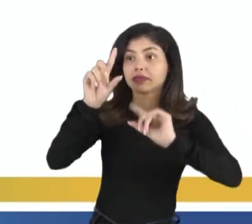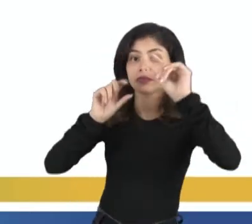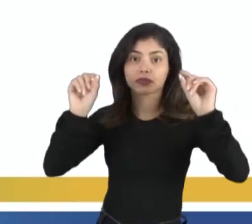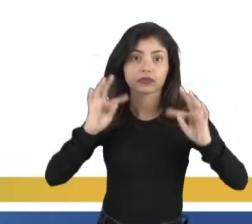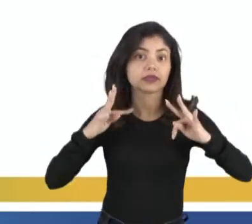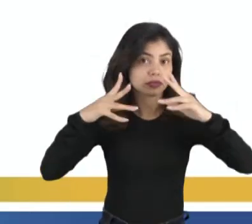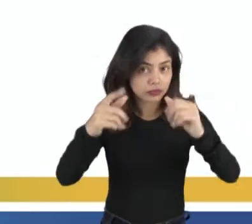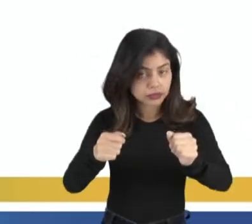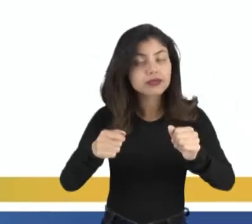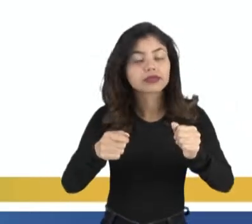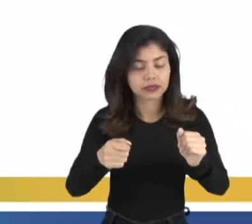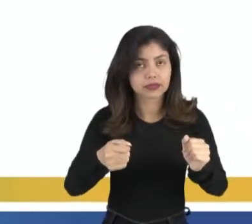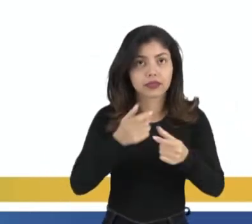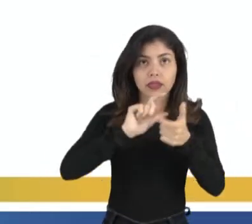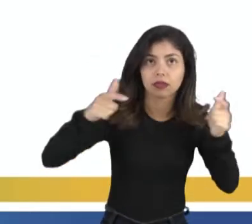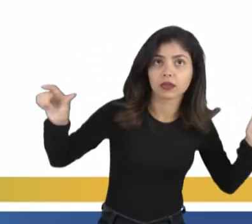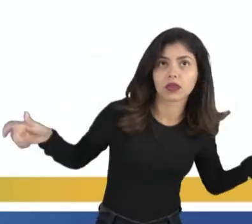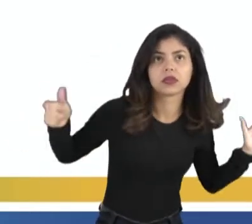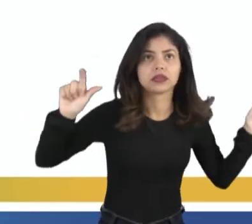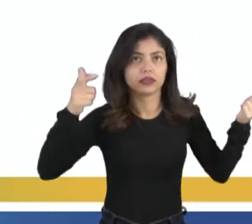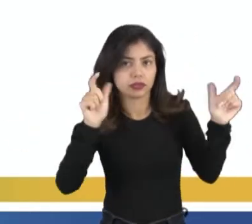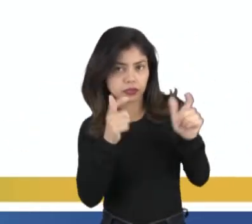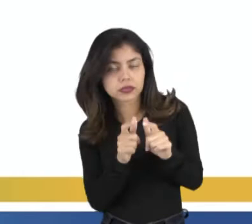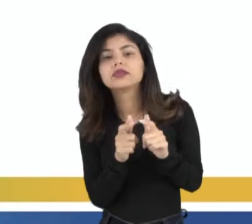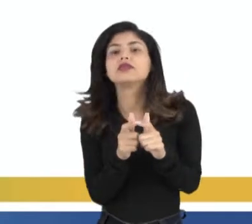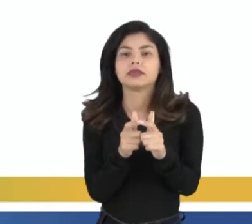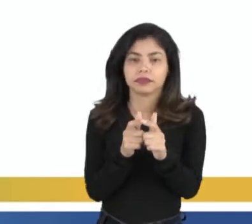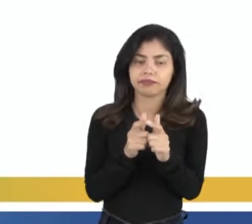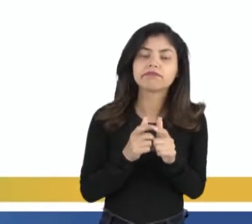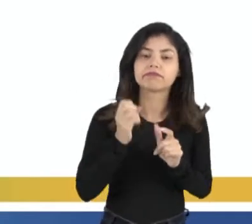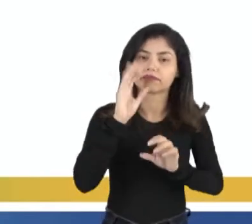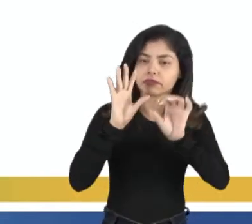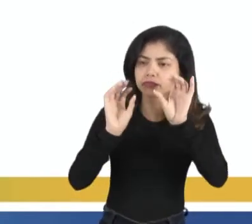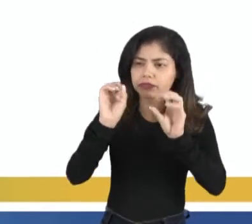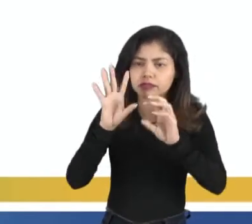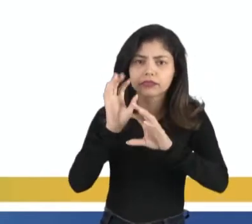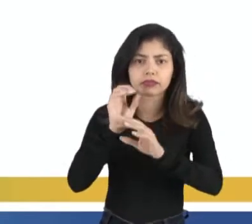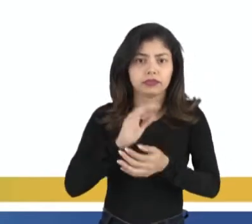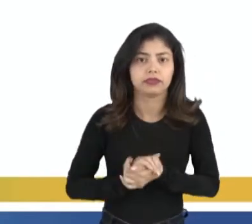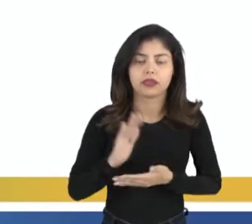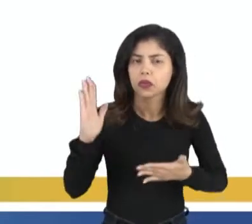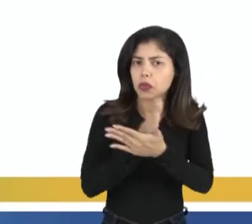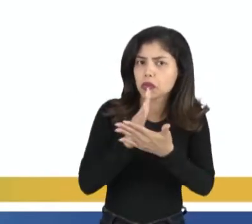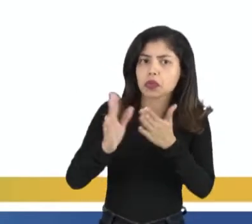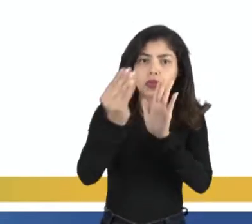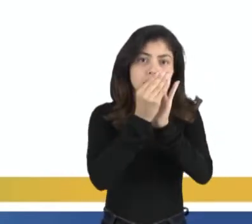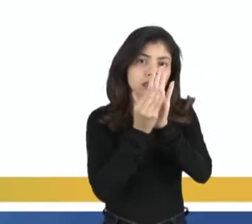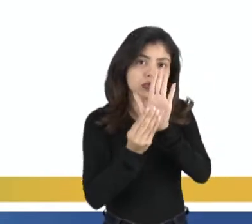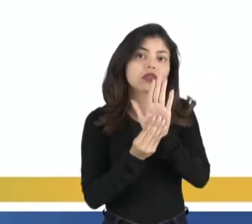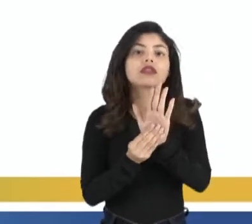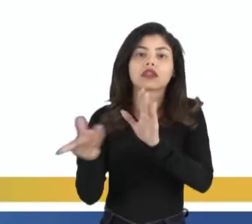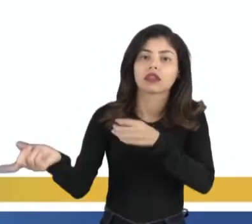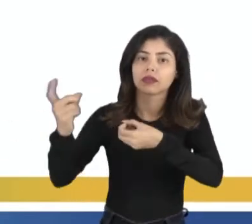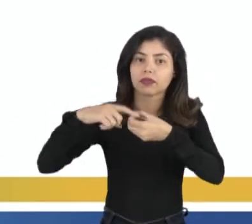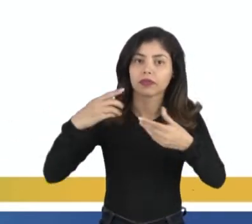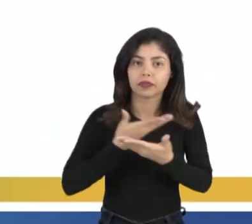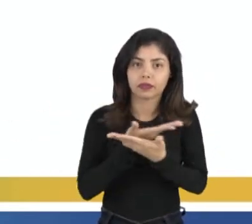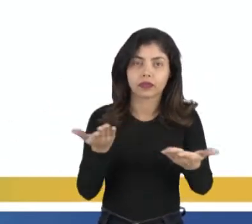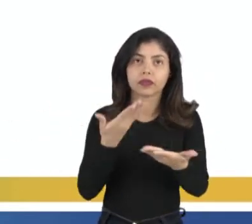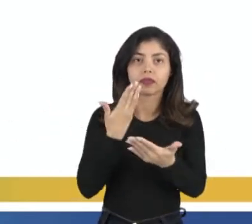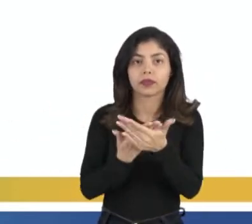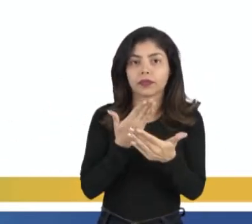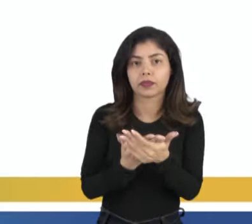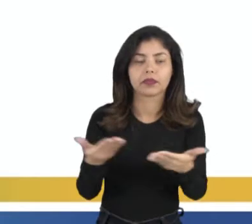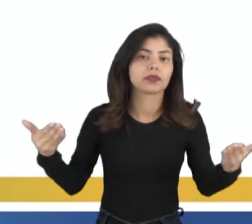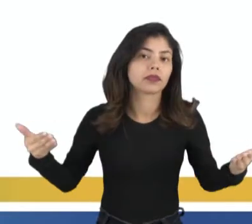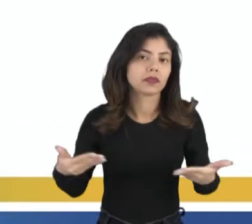vê o todos os brilhos um com maior intensidade outro comendo menor intensidade isso depende de alguns fatores que nós vamos abordar aqui em